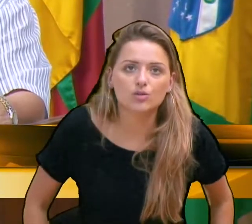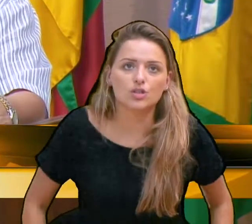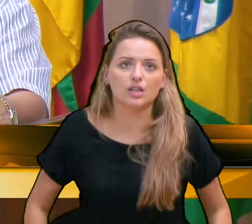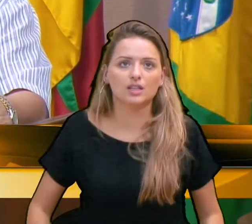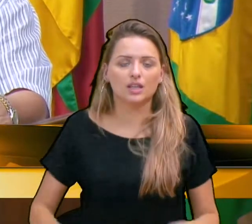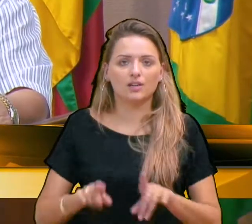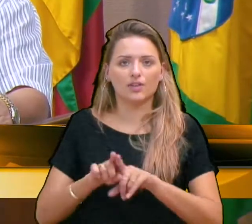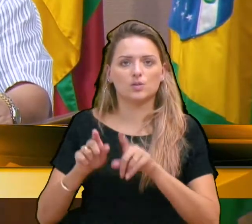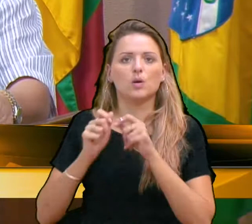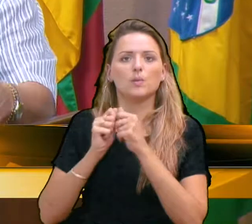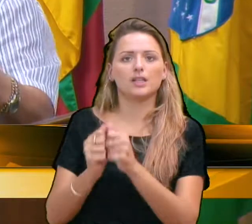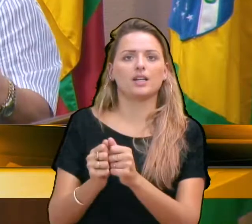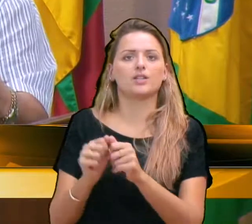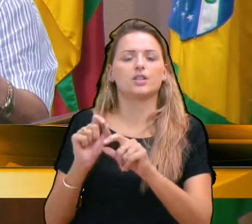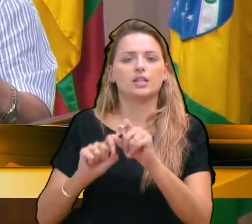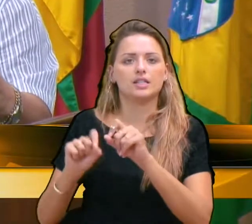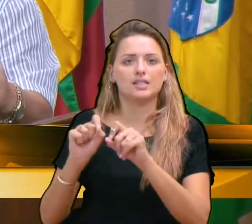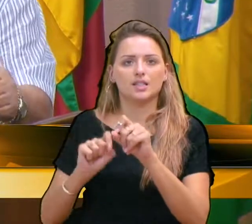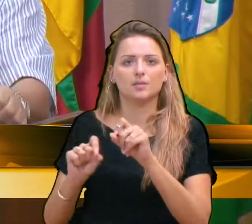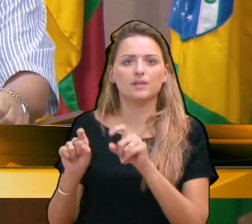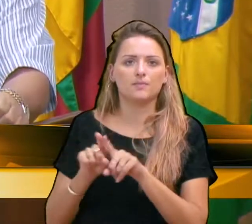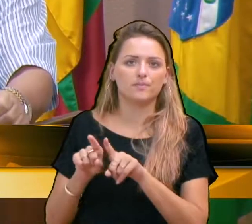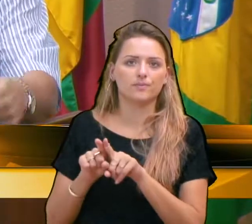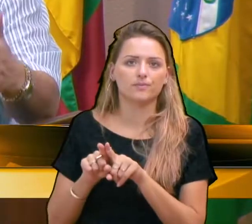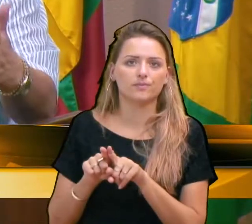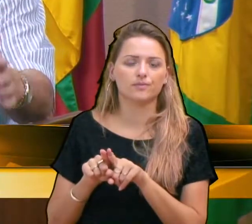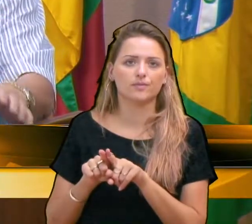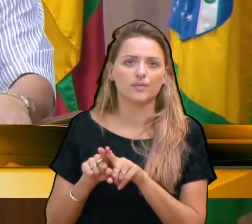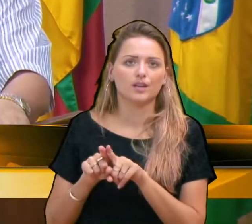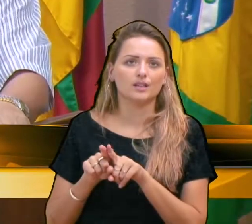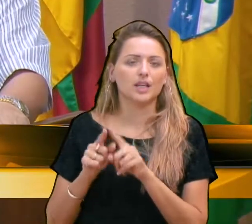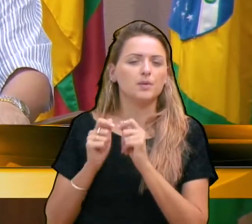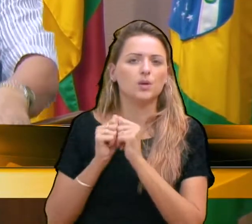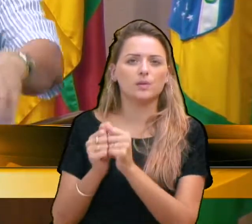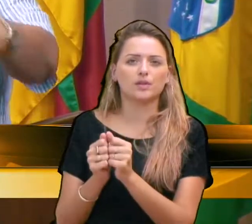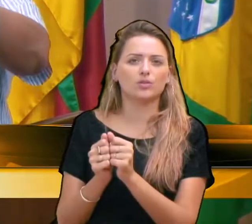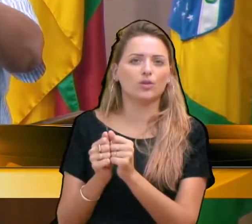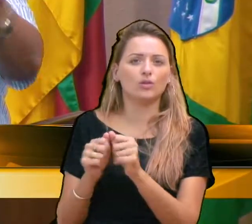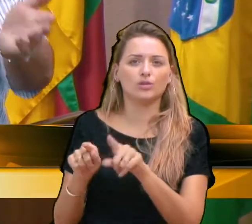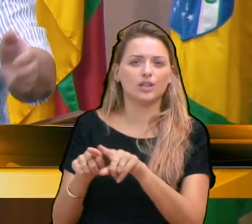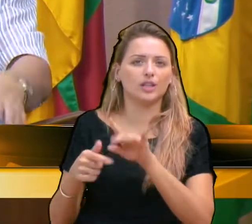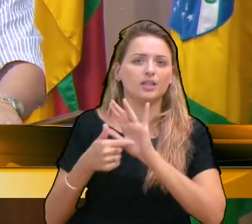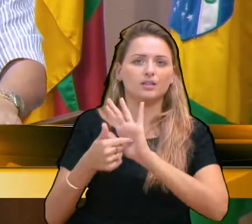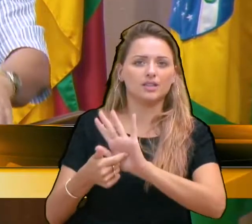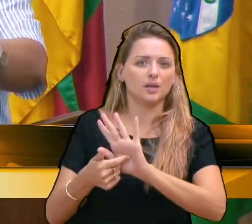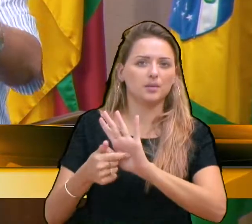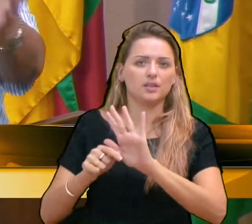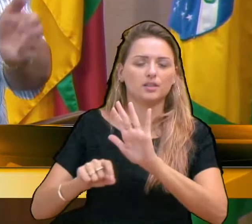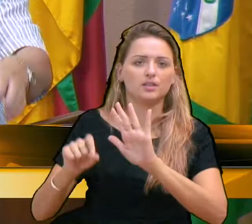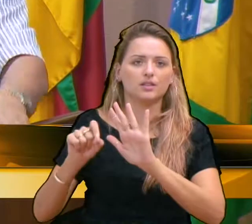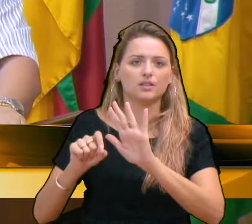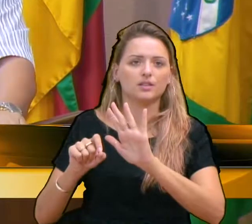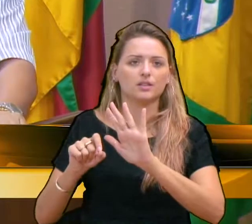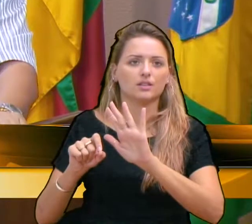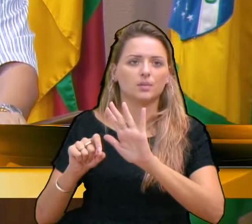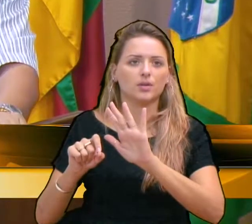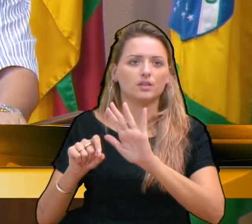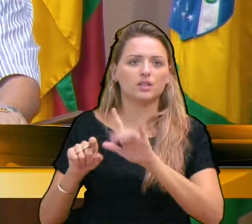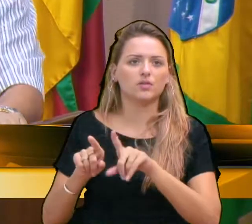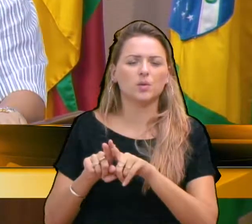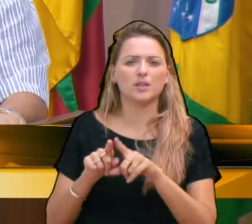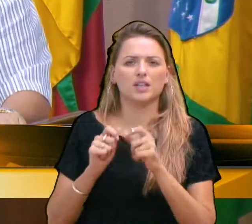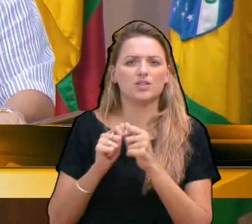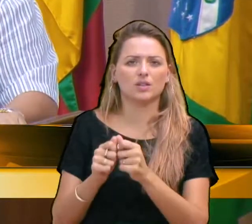atual administração nessa sua vindita, nessa vingança. E os exemplos estão sendo colocados aqui anteriormente